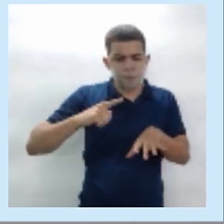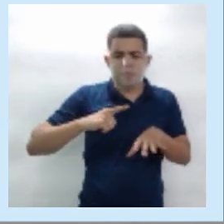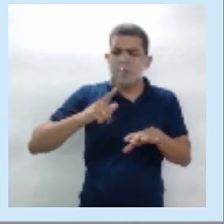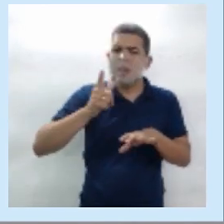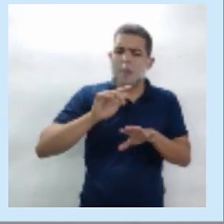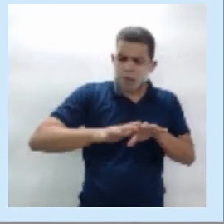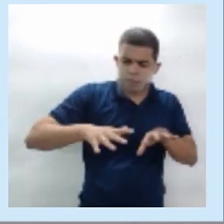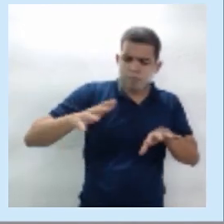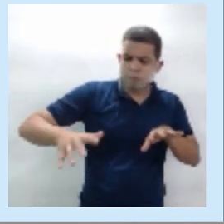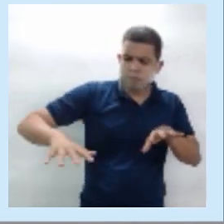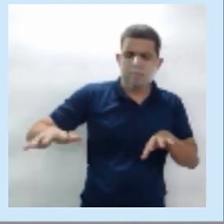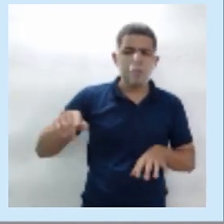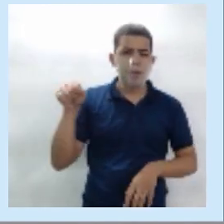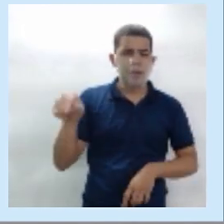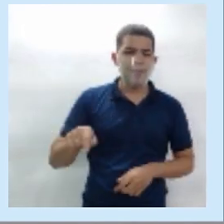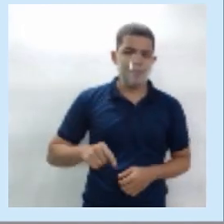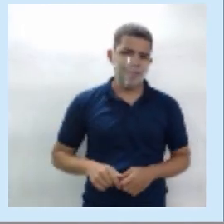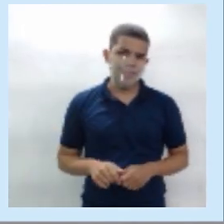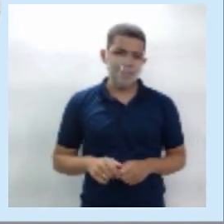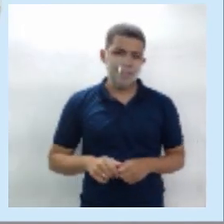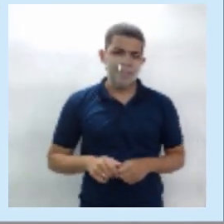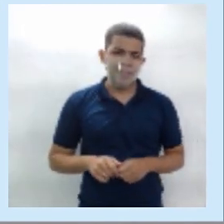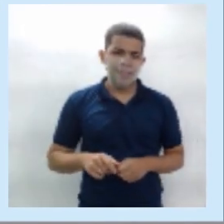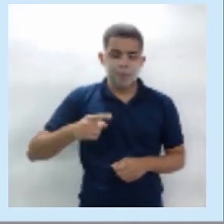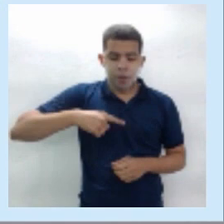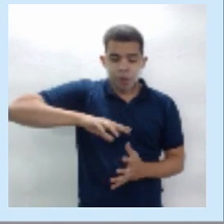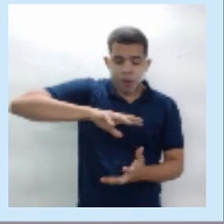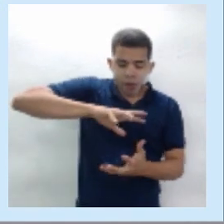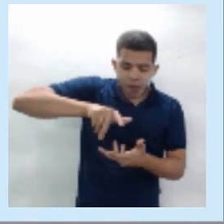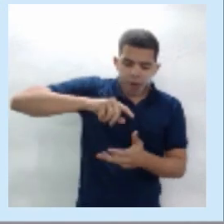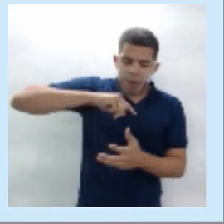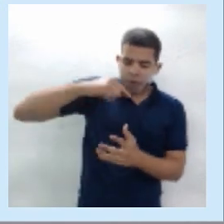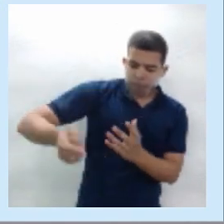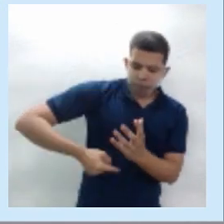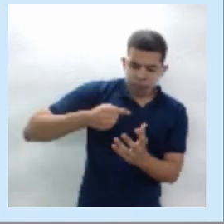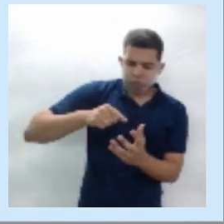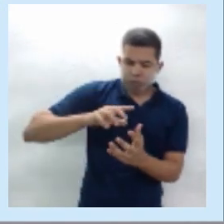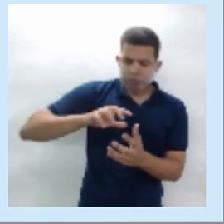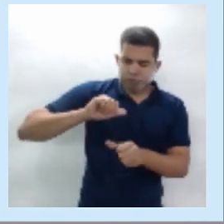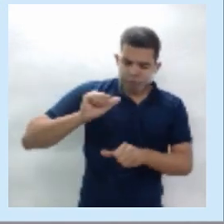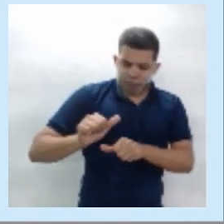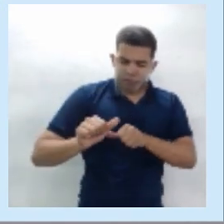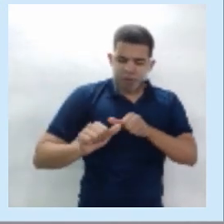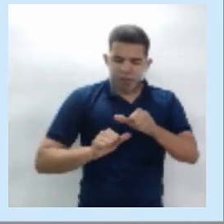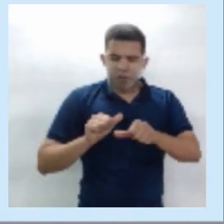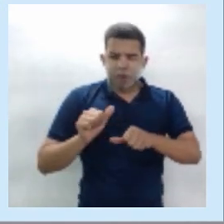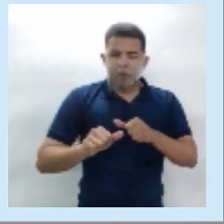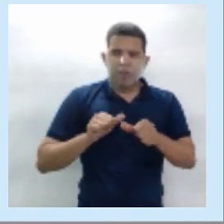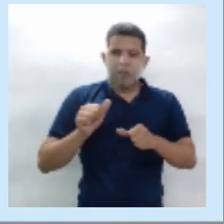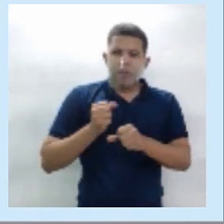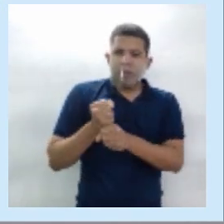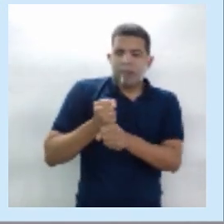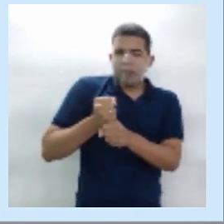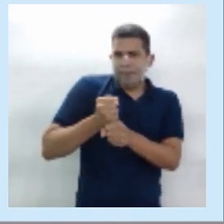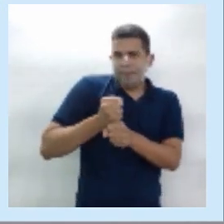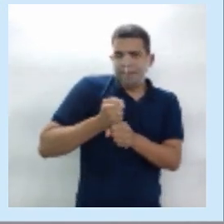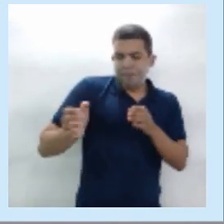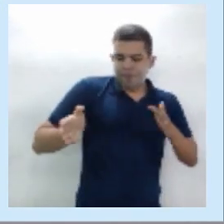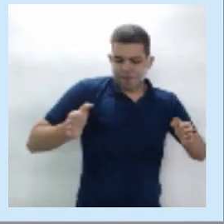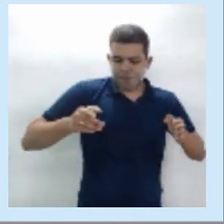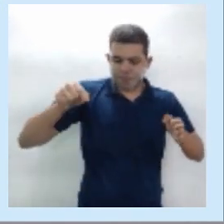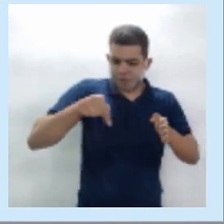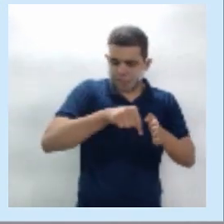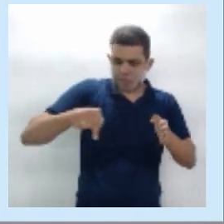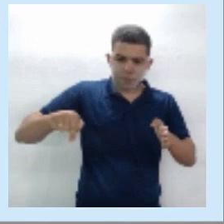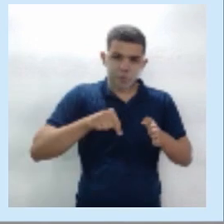mar, né? Então, nosso planeta ele passa por essa modificação toda durante esse período, já que